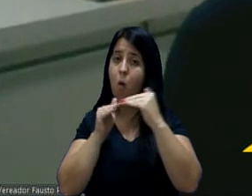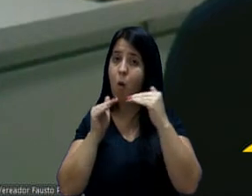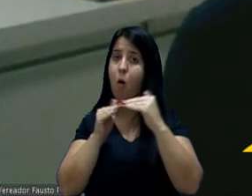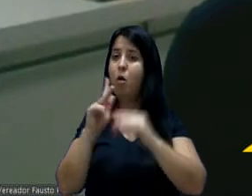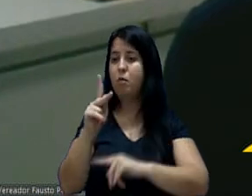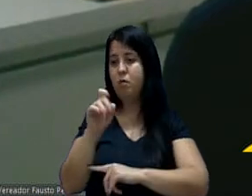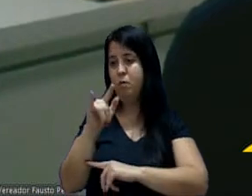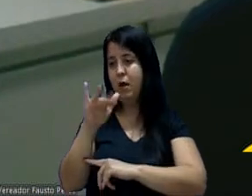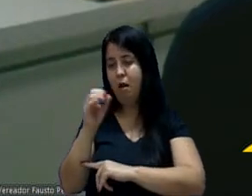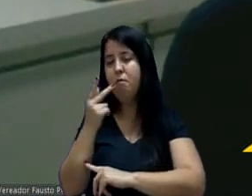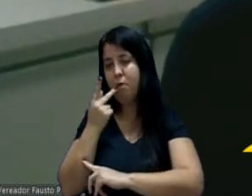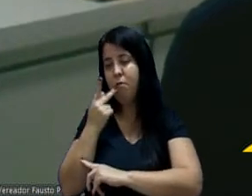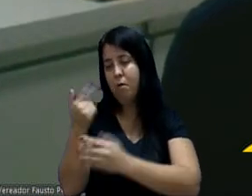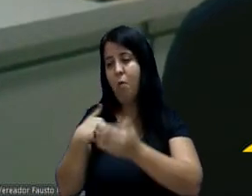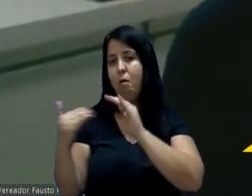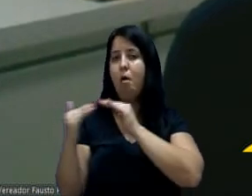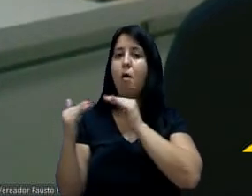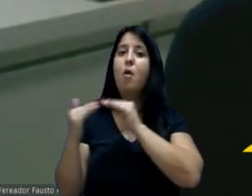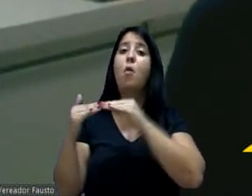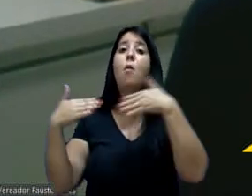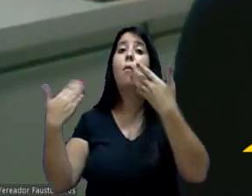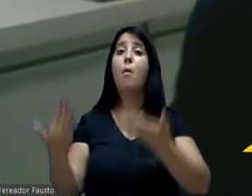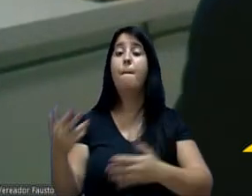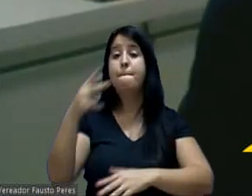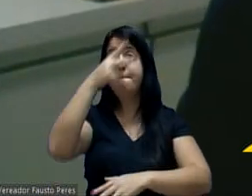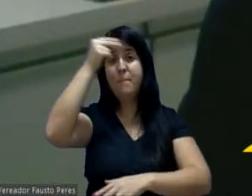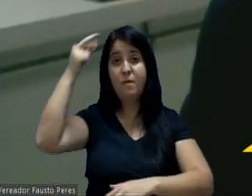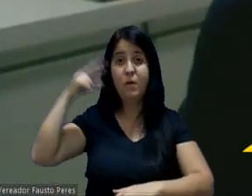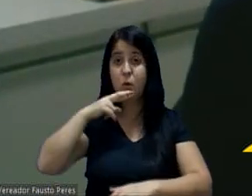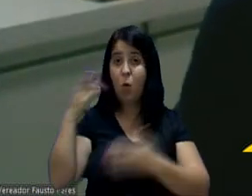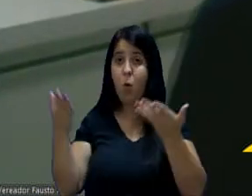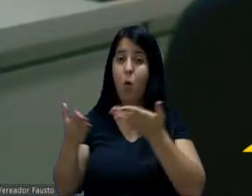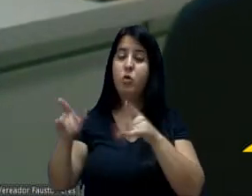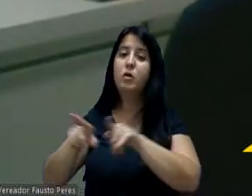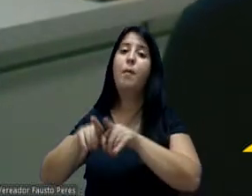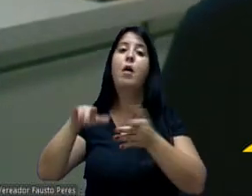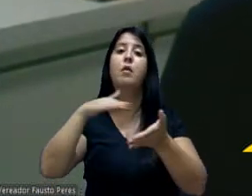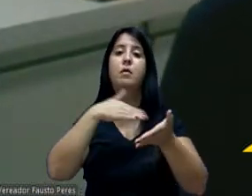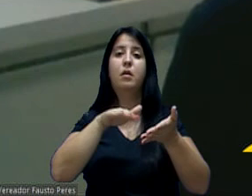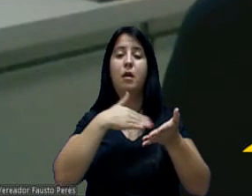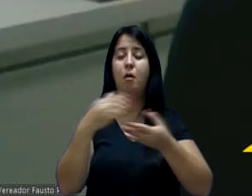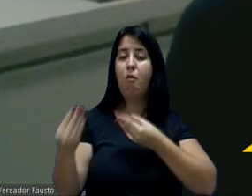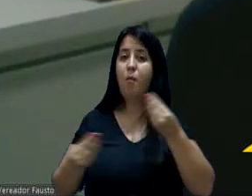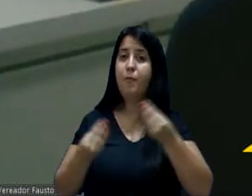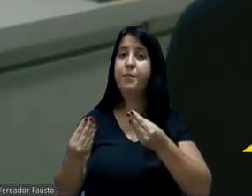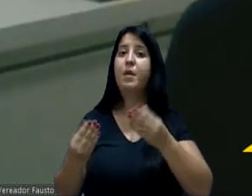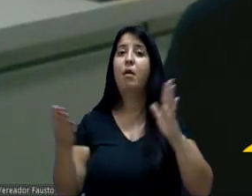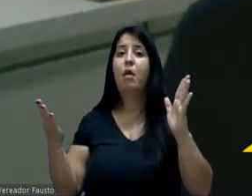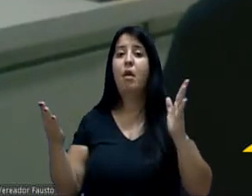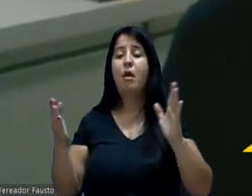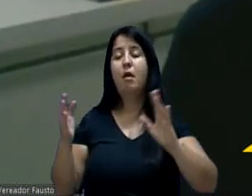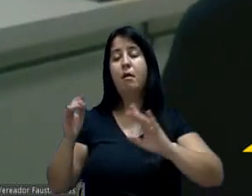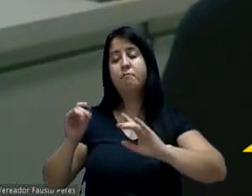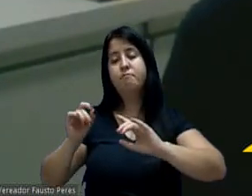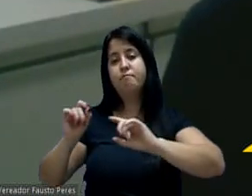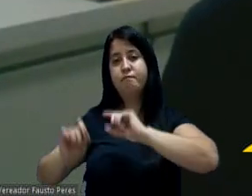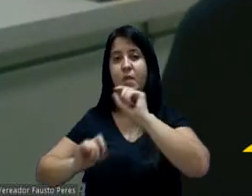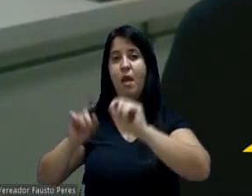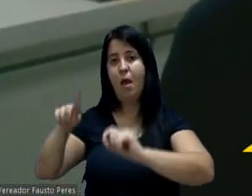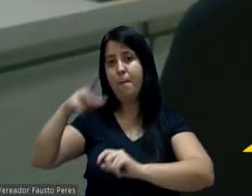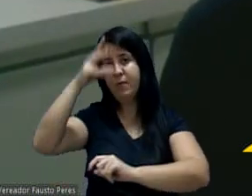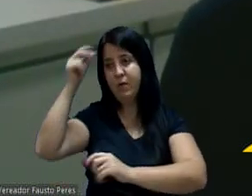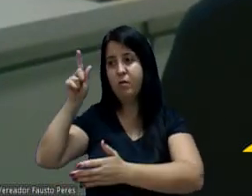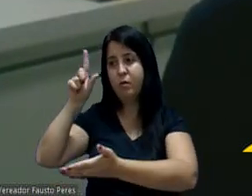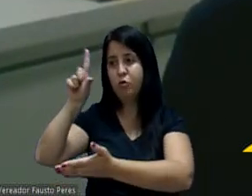Dr. Hélio Brasileiro, que como o prefeito hoje e o secretário, ele é designado pelo prefeito e nós temos